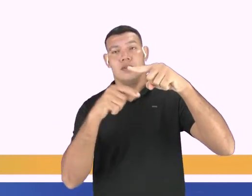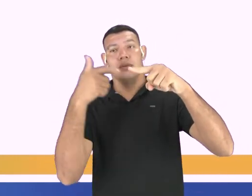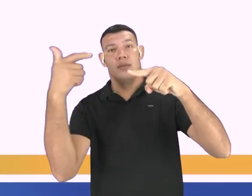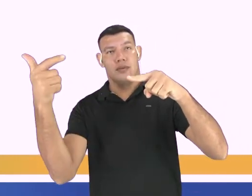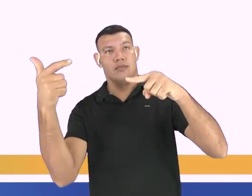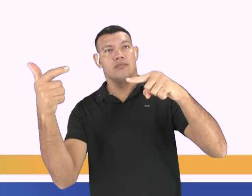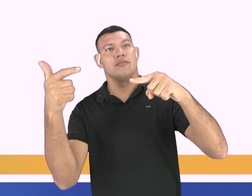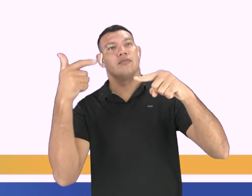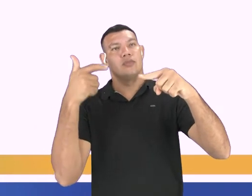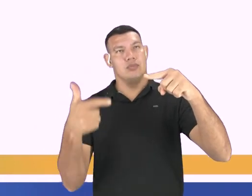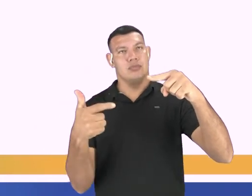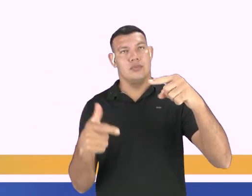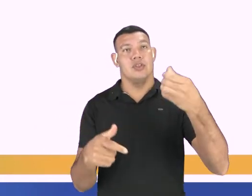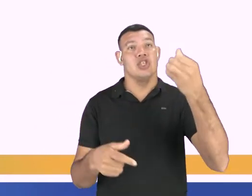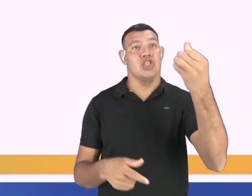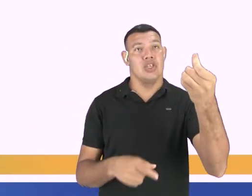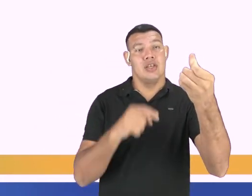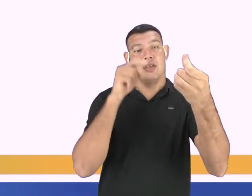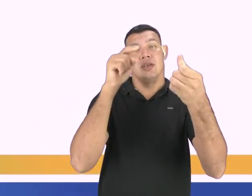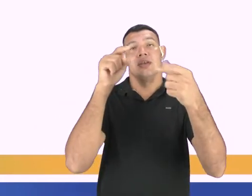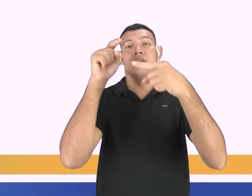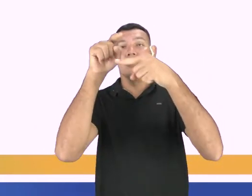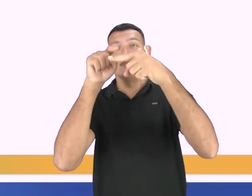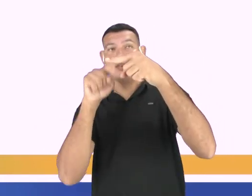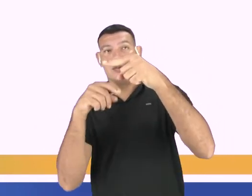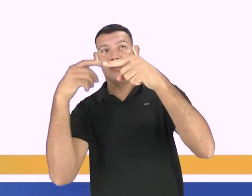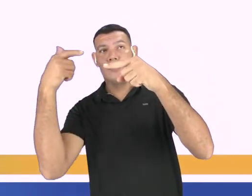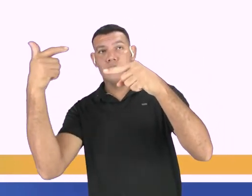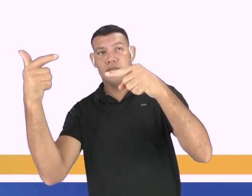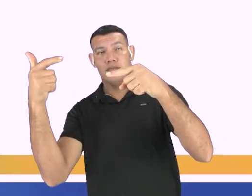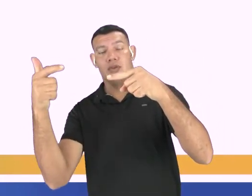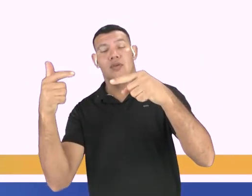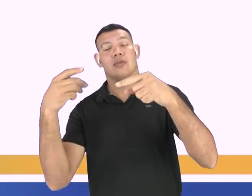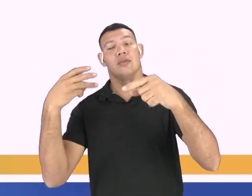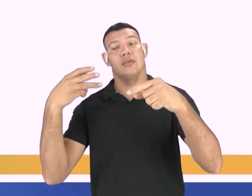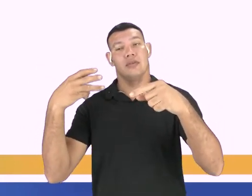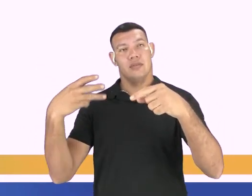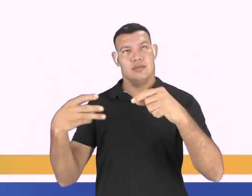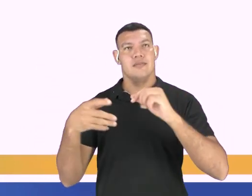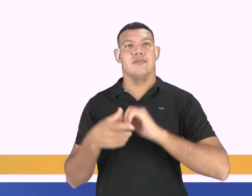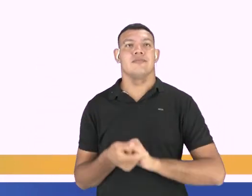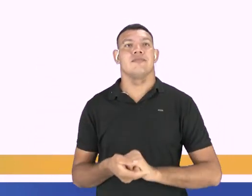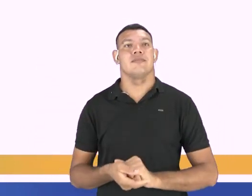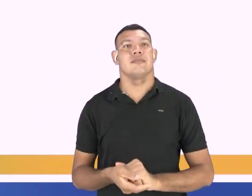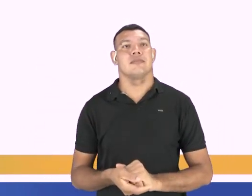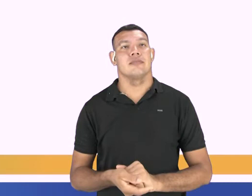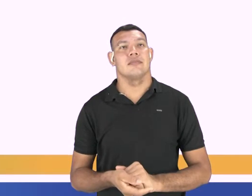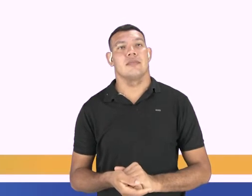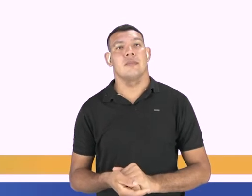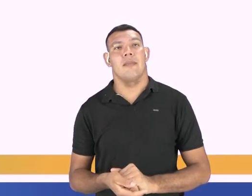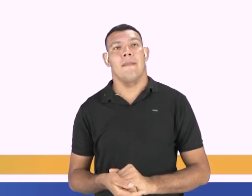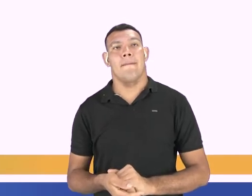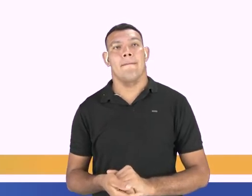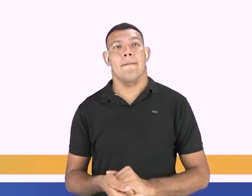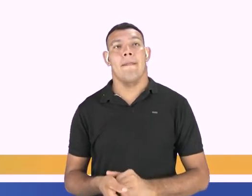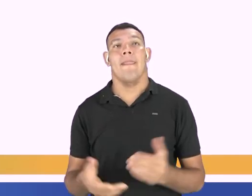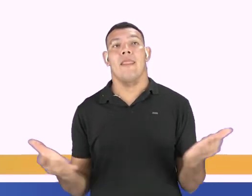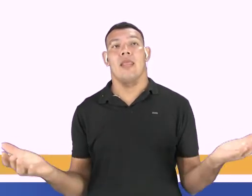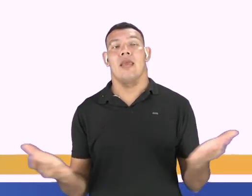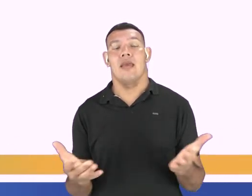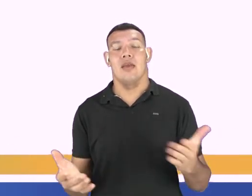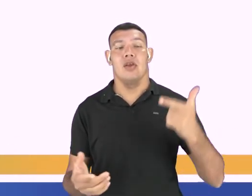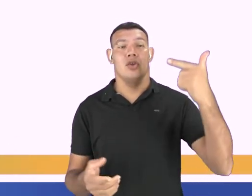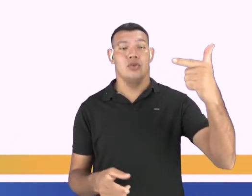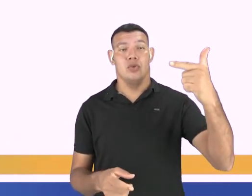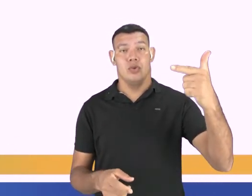6 dividido para 2 é igual a 3. Fazendo novamente a divisão por 2, porque o 2 ainda dá para dividir por